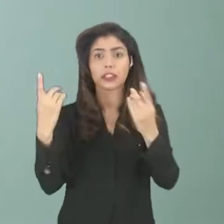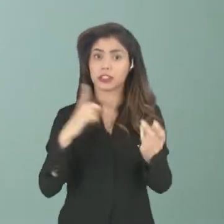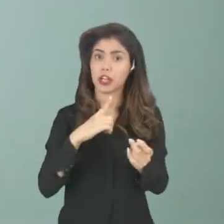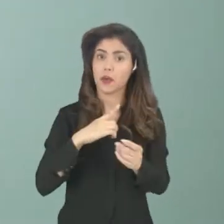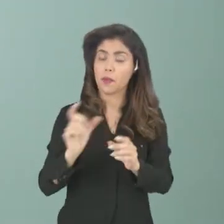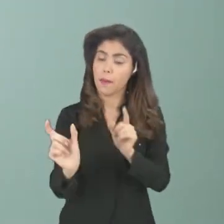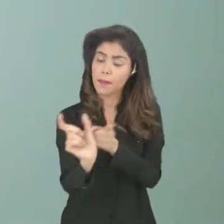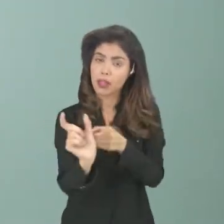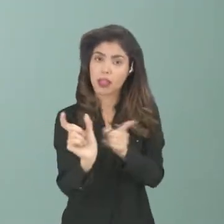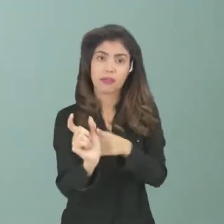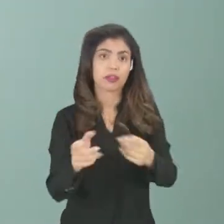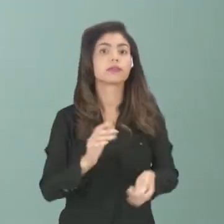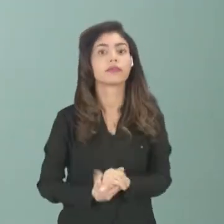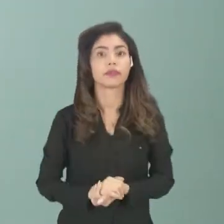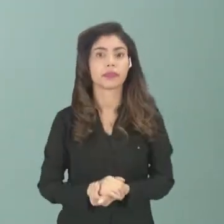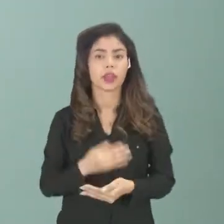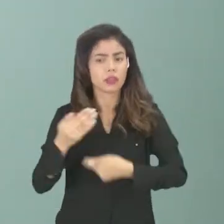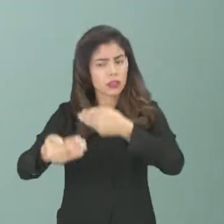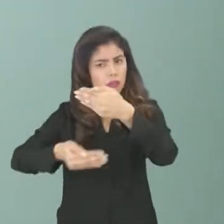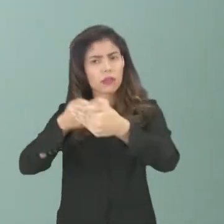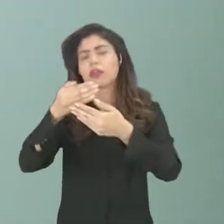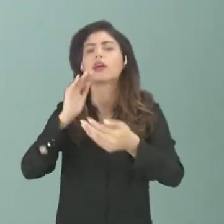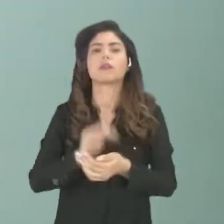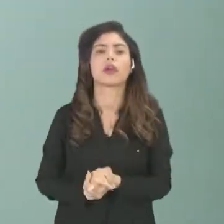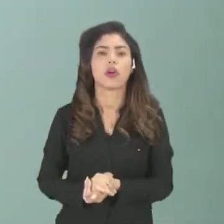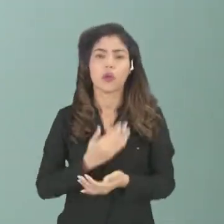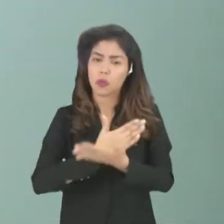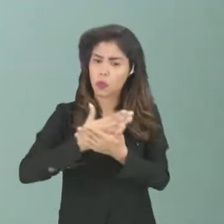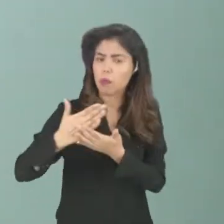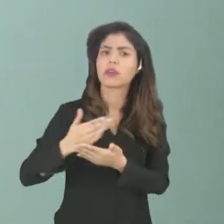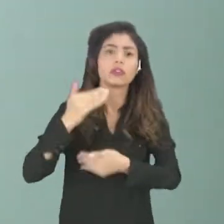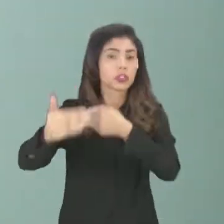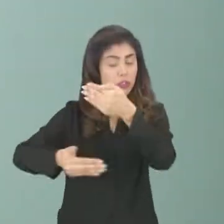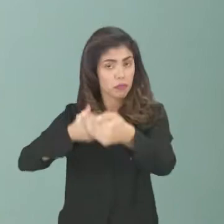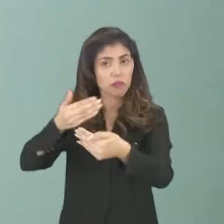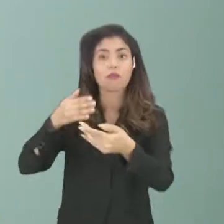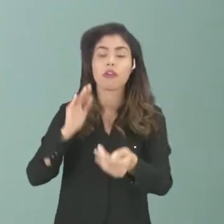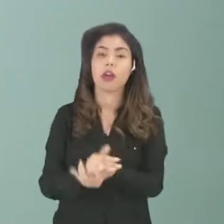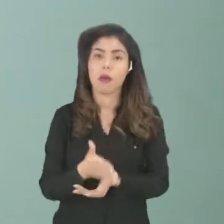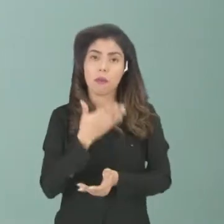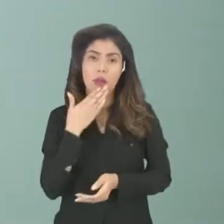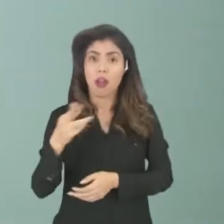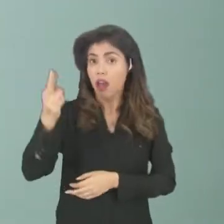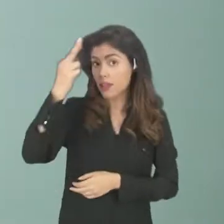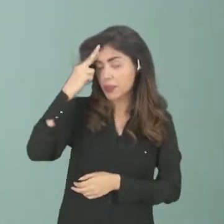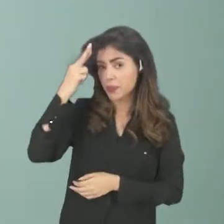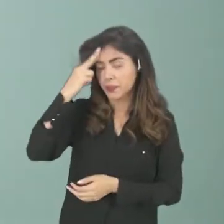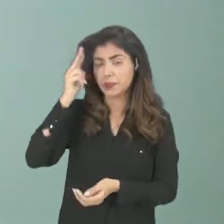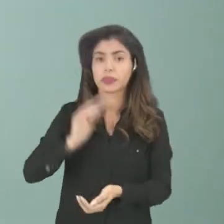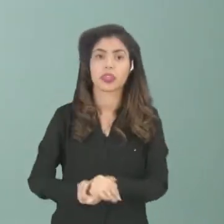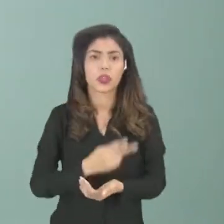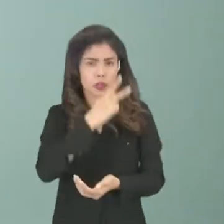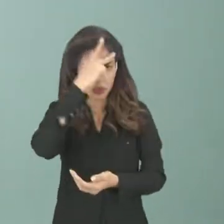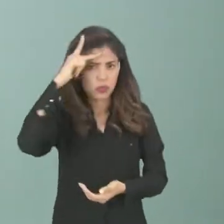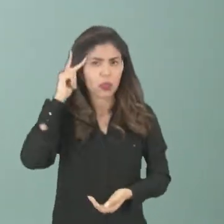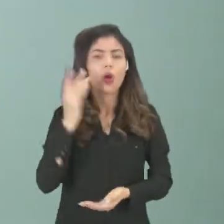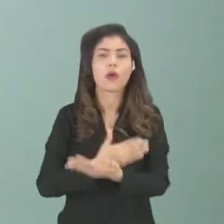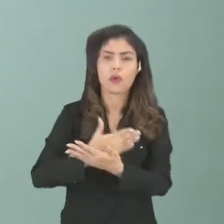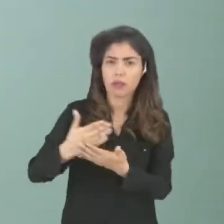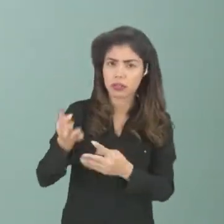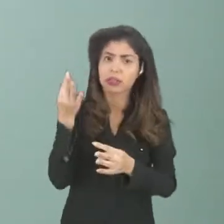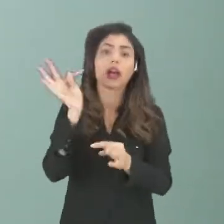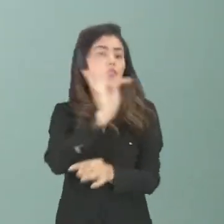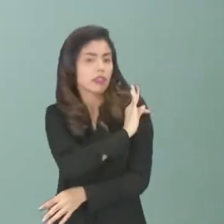palavra-chave, perfectibilidade. Nós desenvolvemos. Uns começam a desenvolver um pouco mais a razão, e aí as pessoas começam a desenvolver